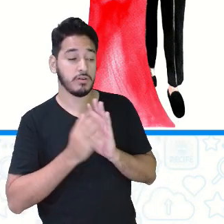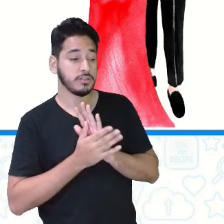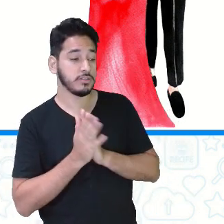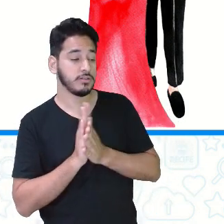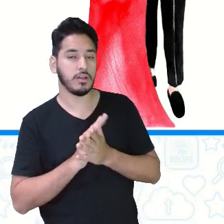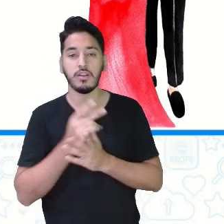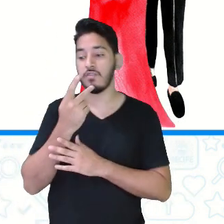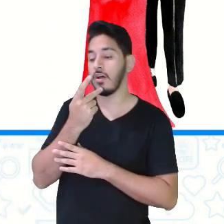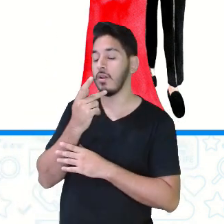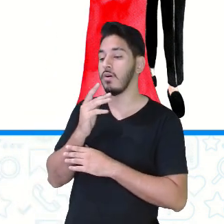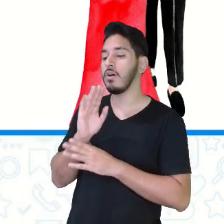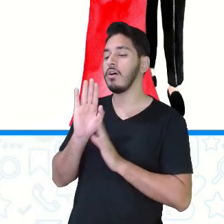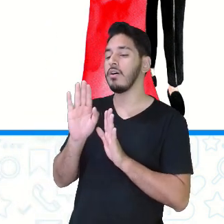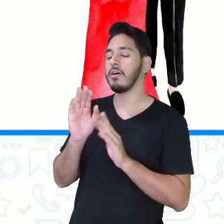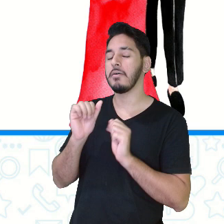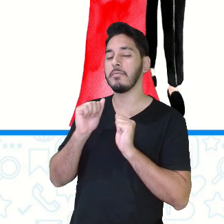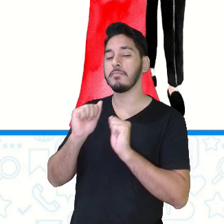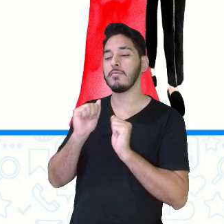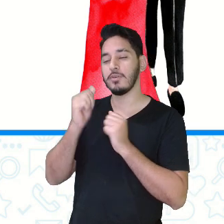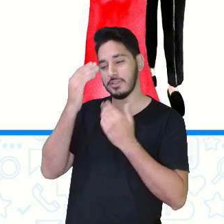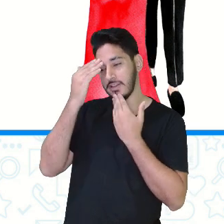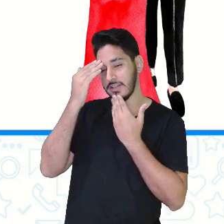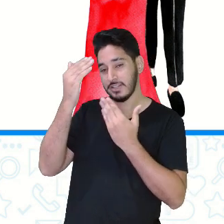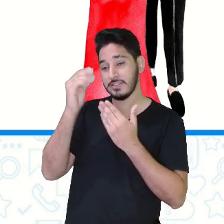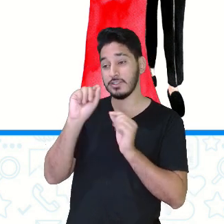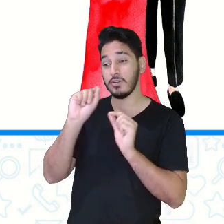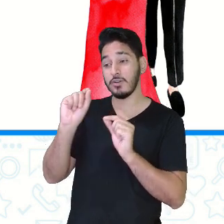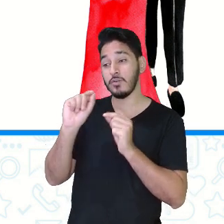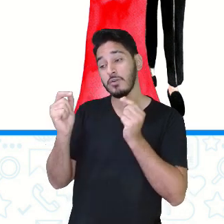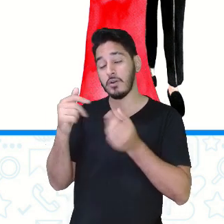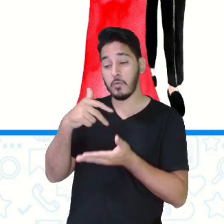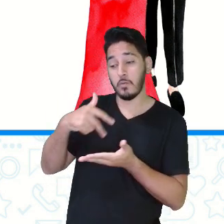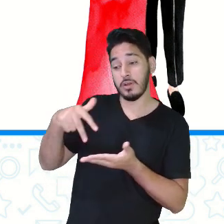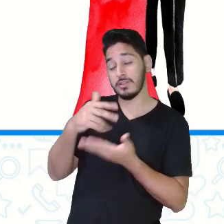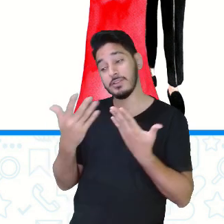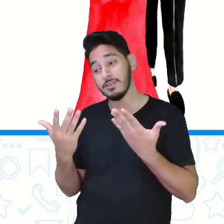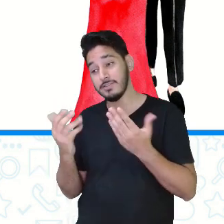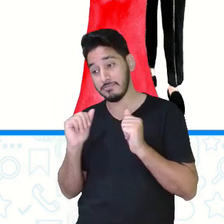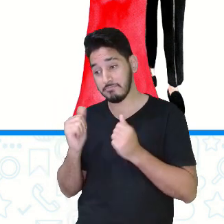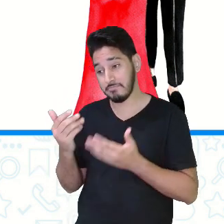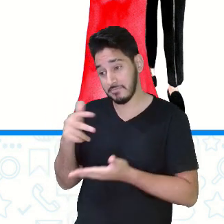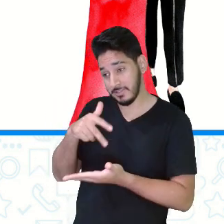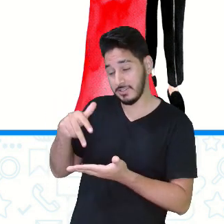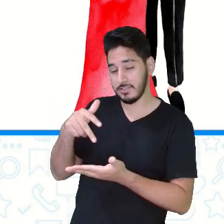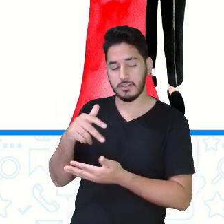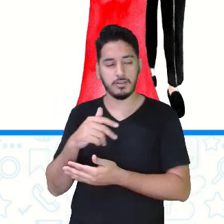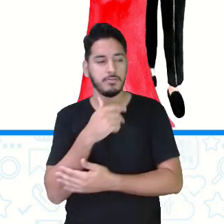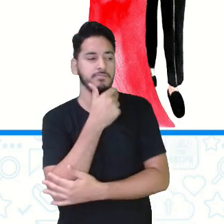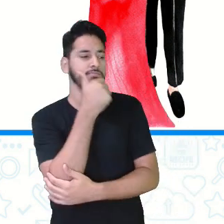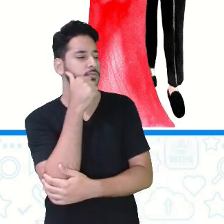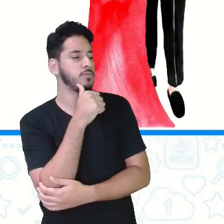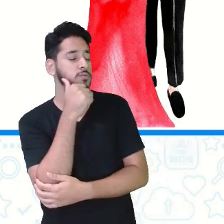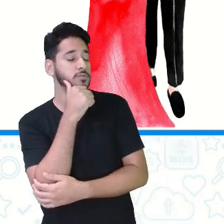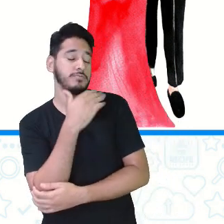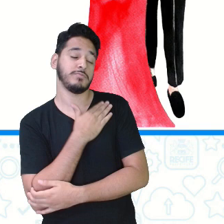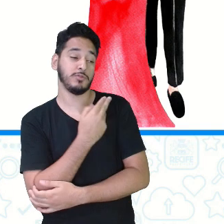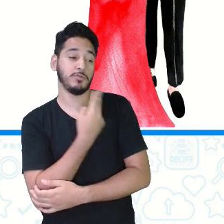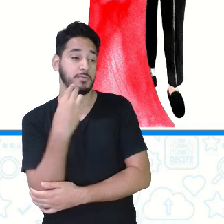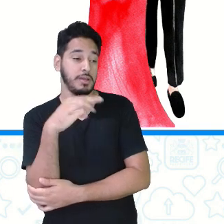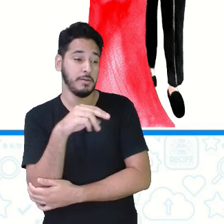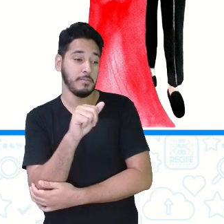coisa, ele falou: Pode agradecer com uma contradança, senhorita. Marina, meu nome é